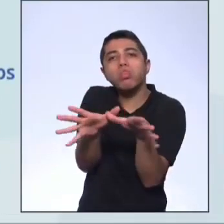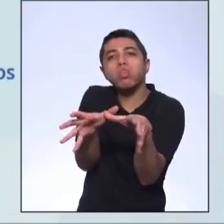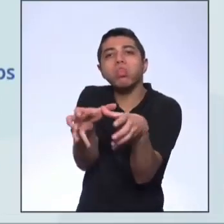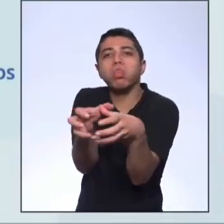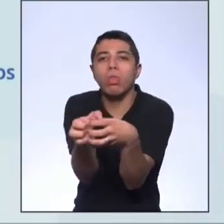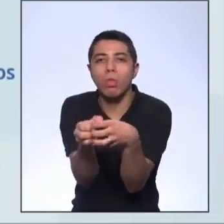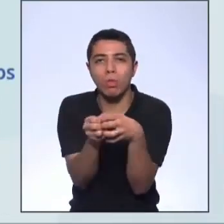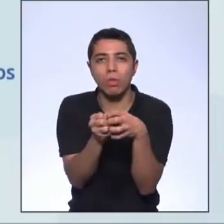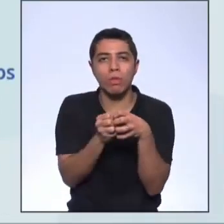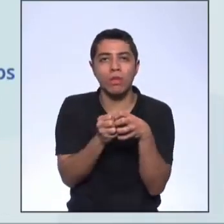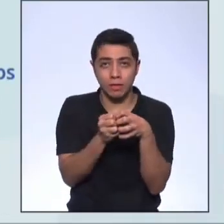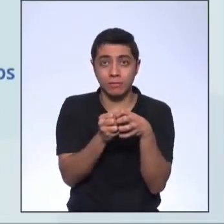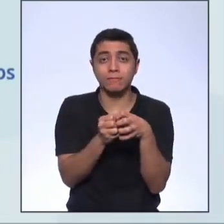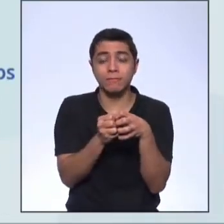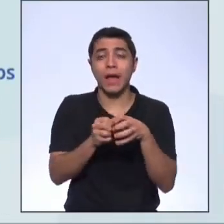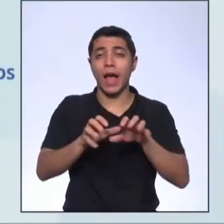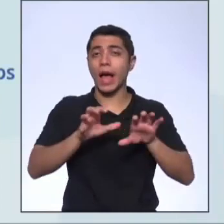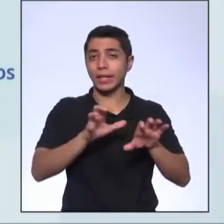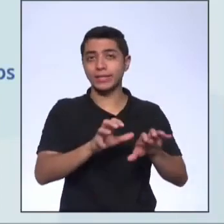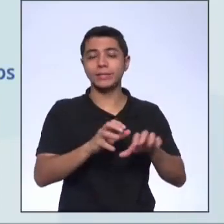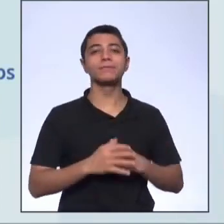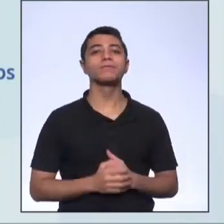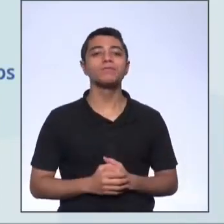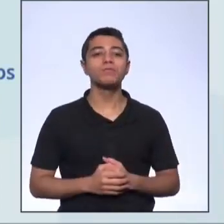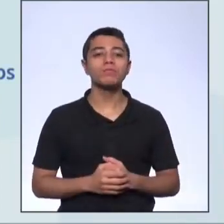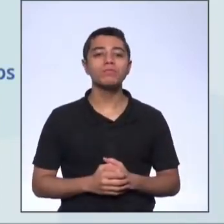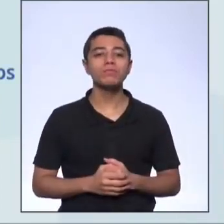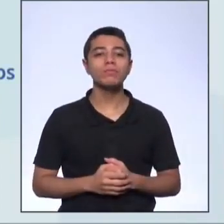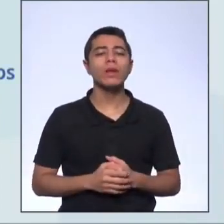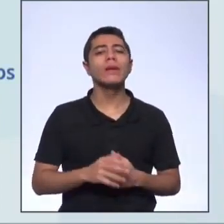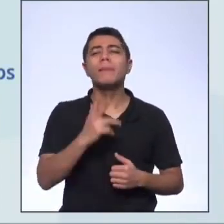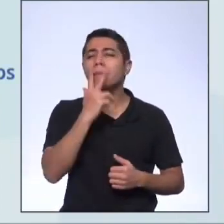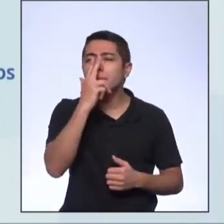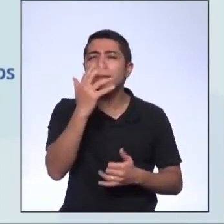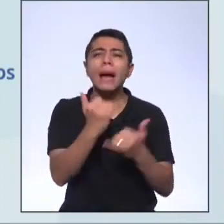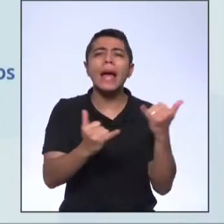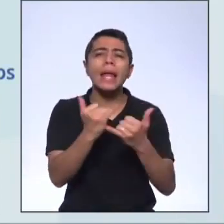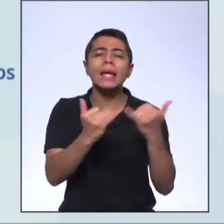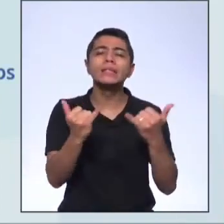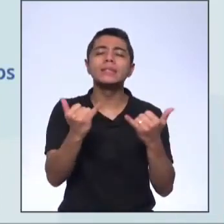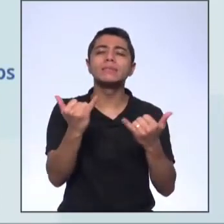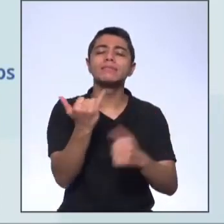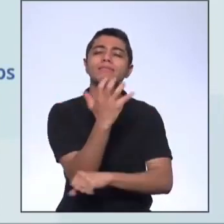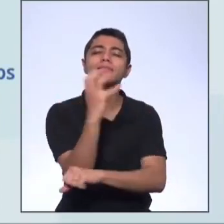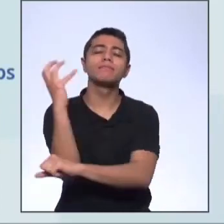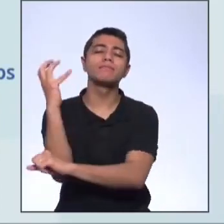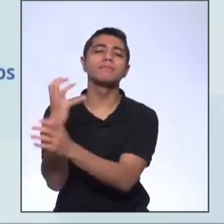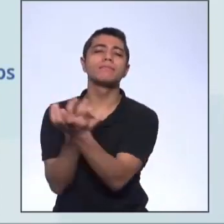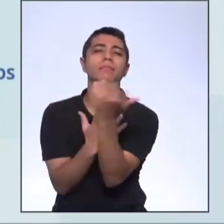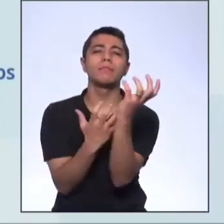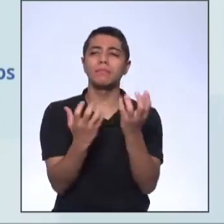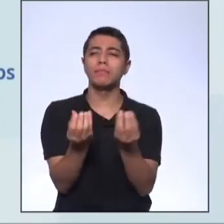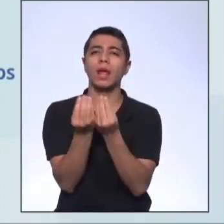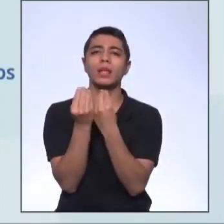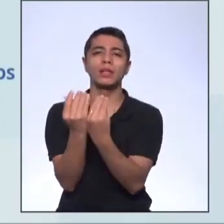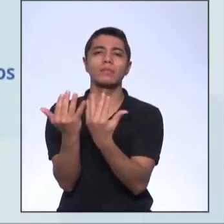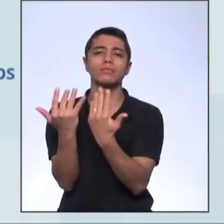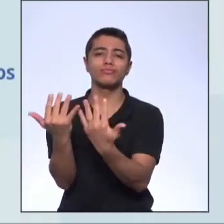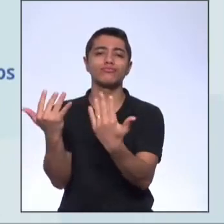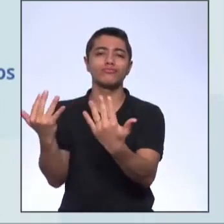vacúolo, como se fosse o vacúolo das plantas, né? Se a gente for pensar assim, em termos